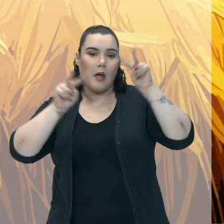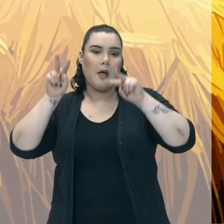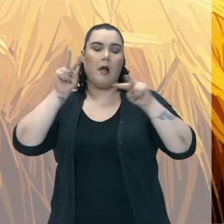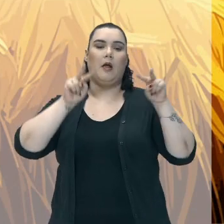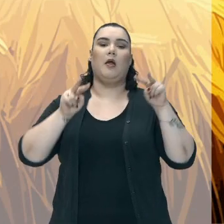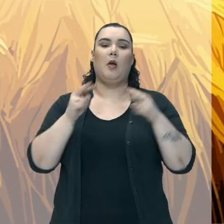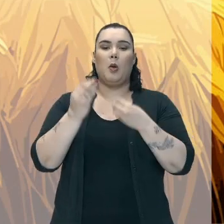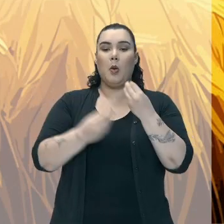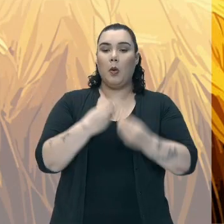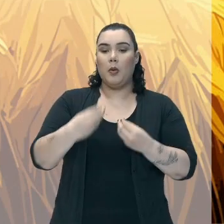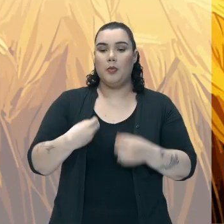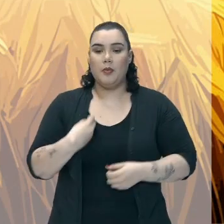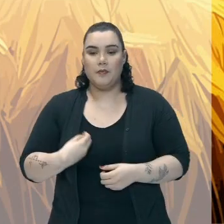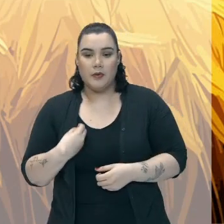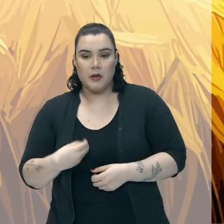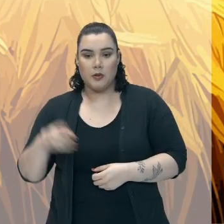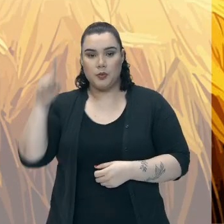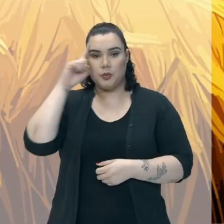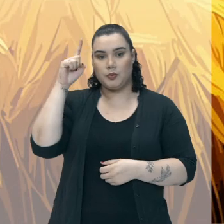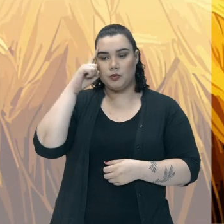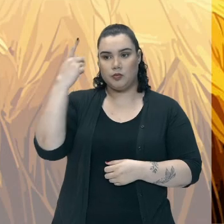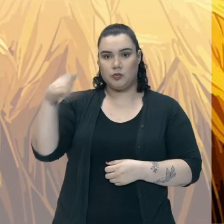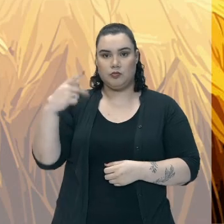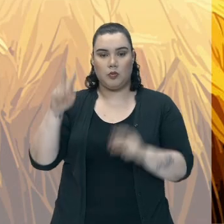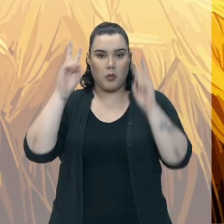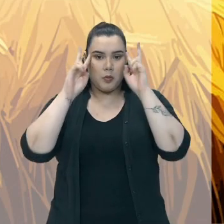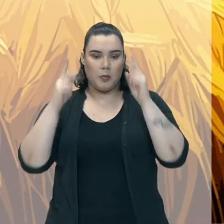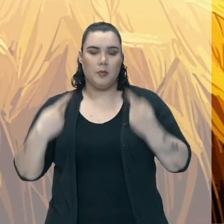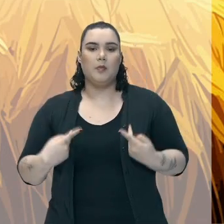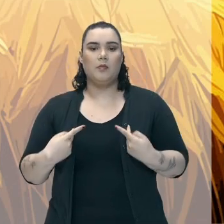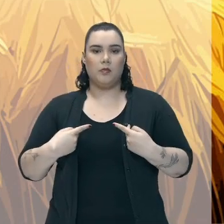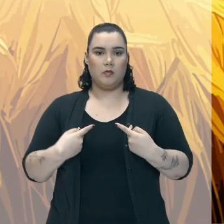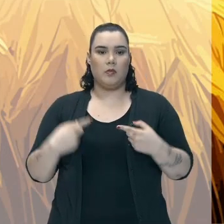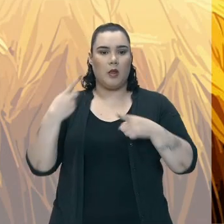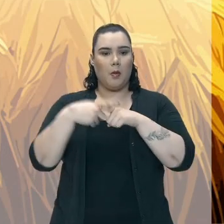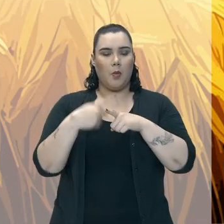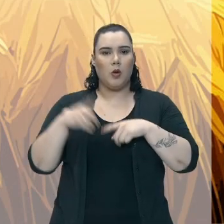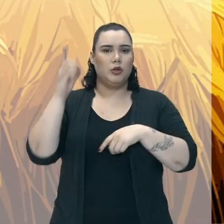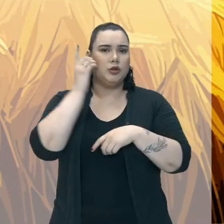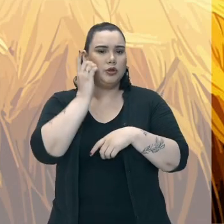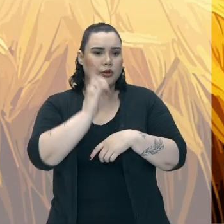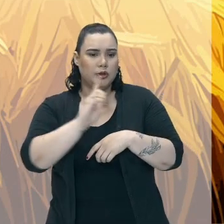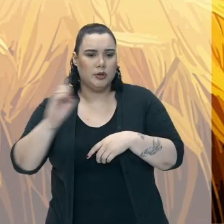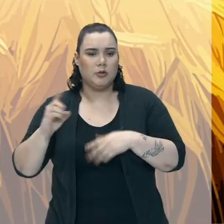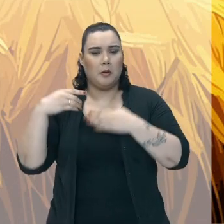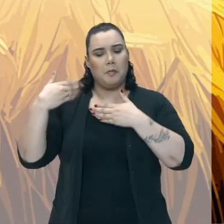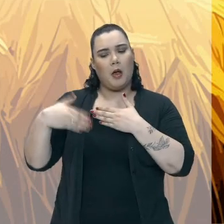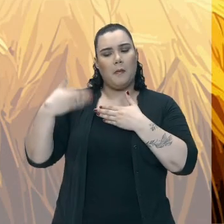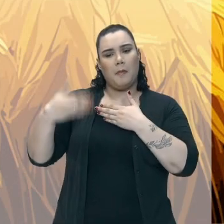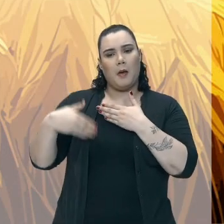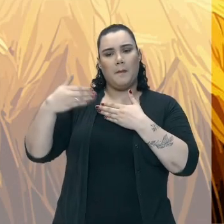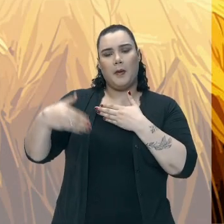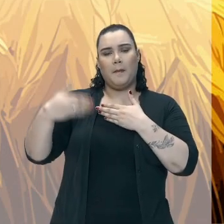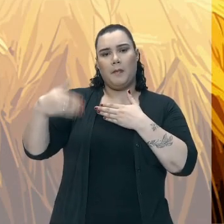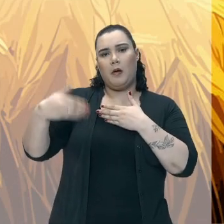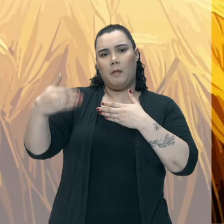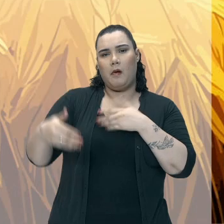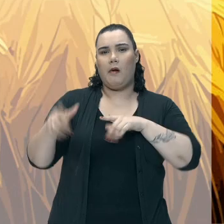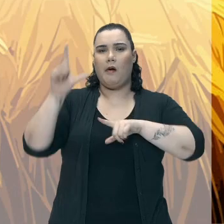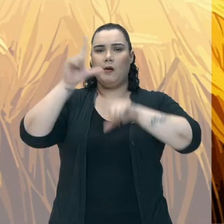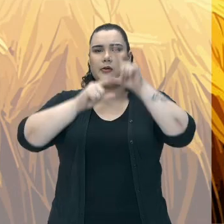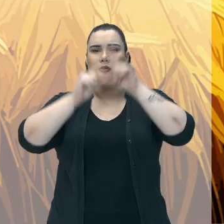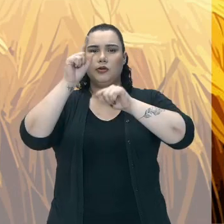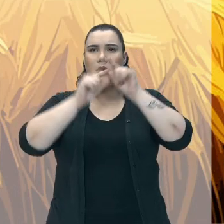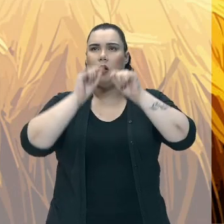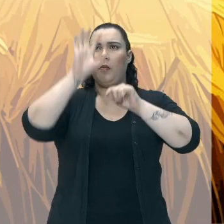né? Na vida do ser humano. Porque a sucessão de dias e noites, a posição das estrelas,